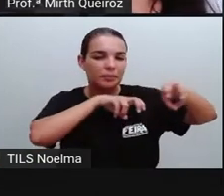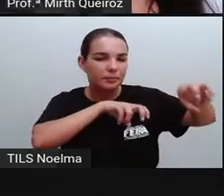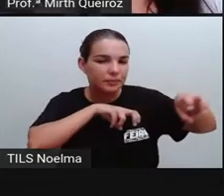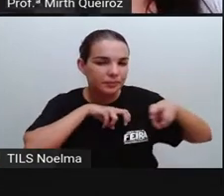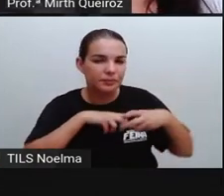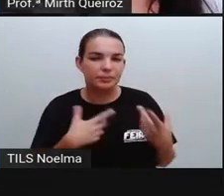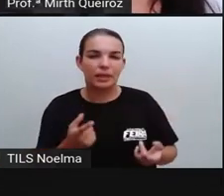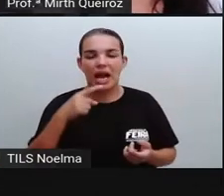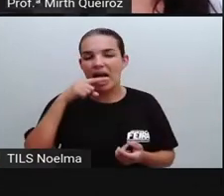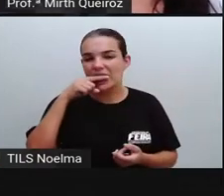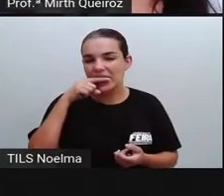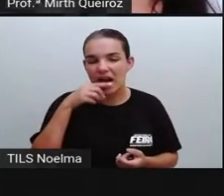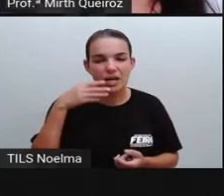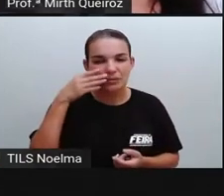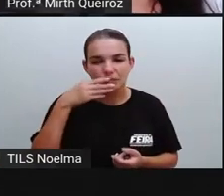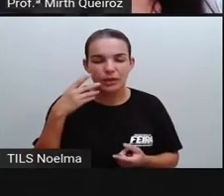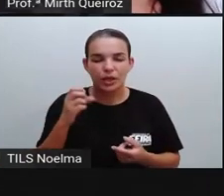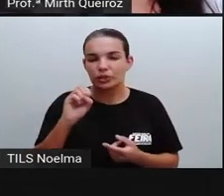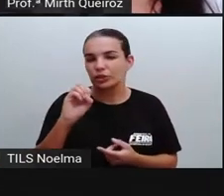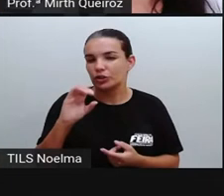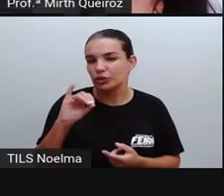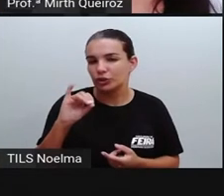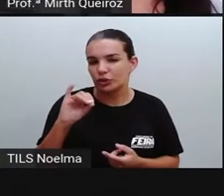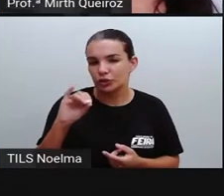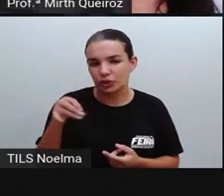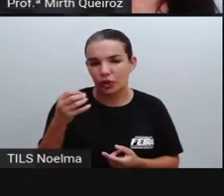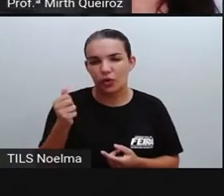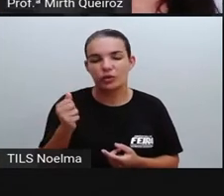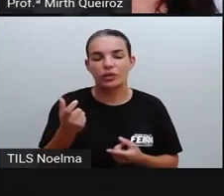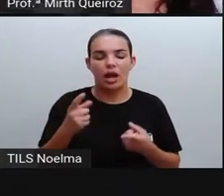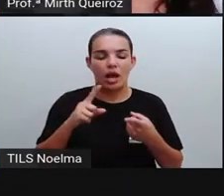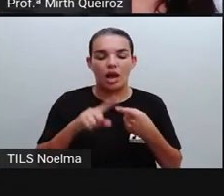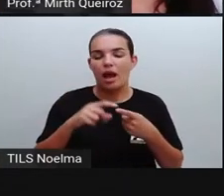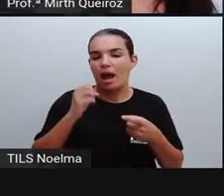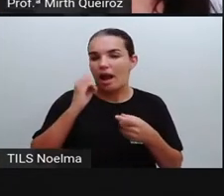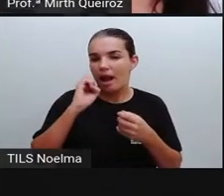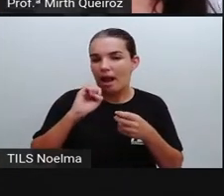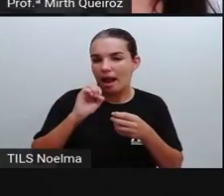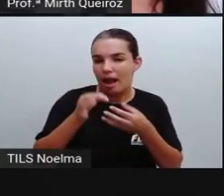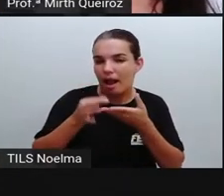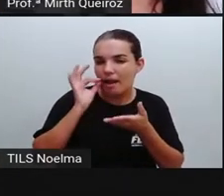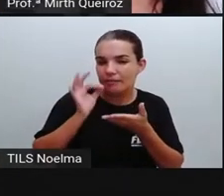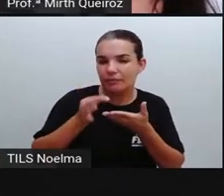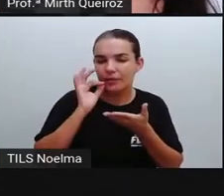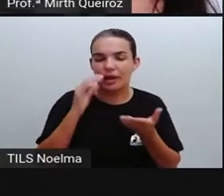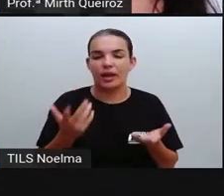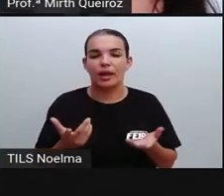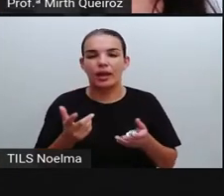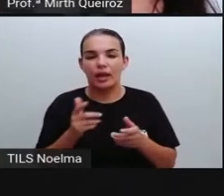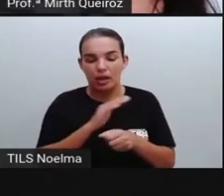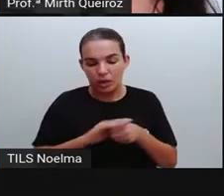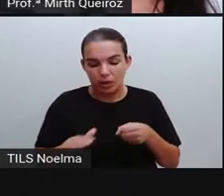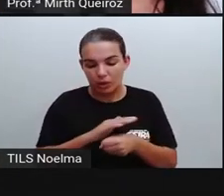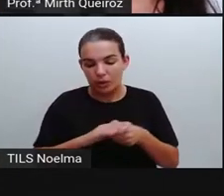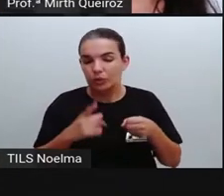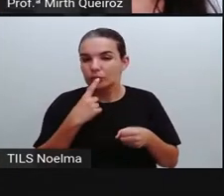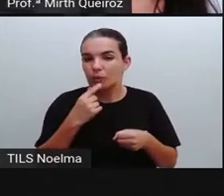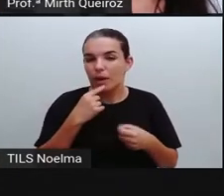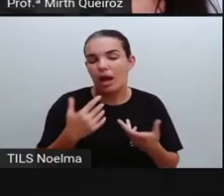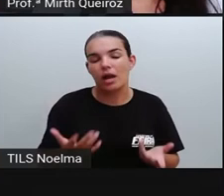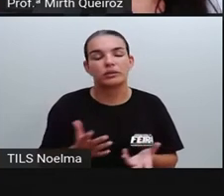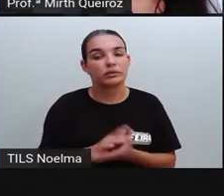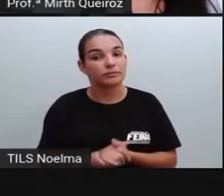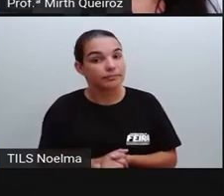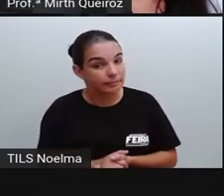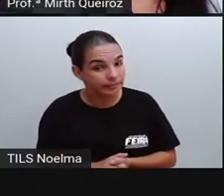de cana-de-açúcar, de soja, de café, tem plantações de tomate, de pimentão, dentre vários outros aí,